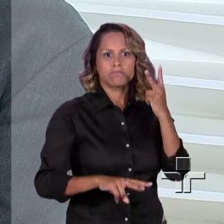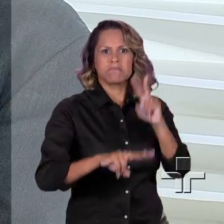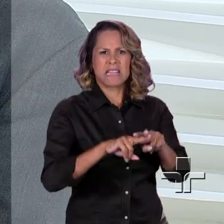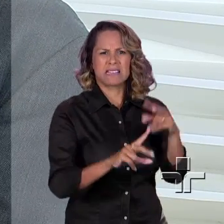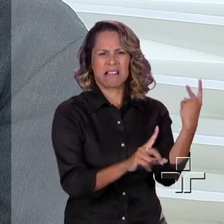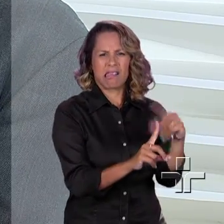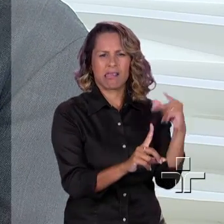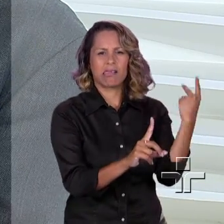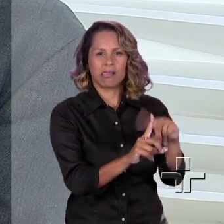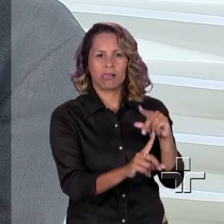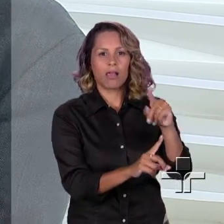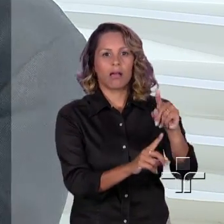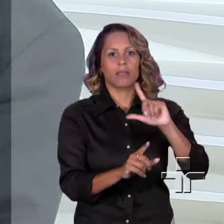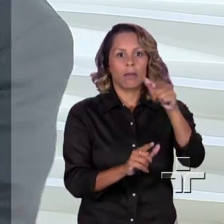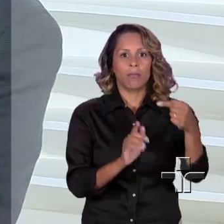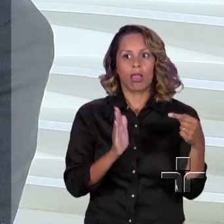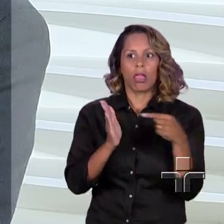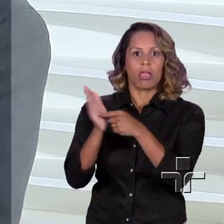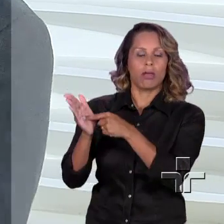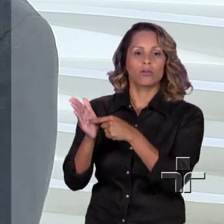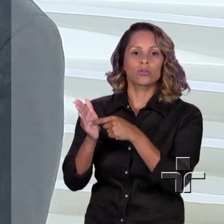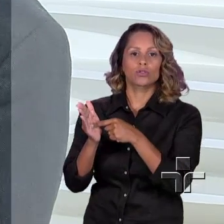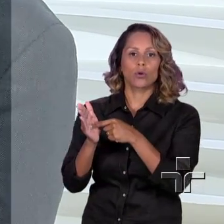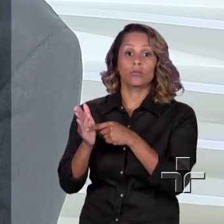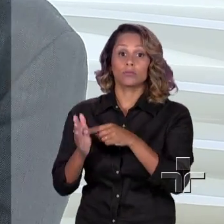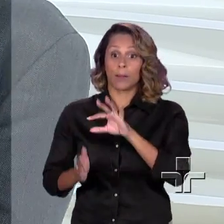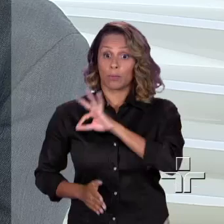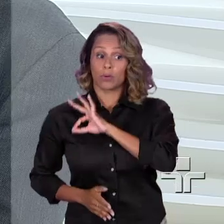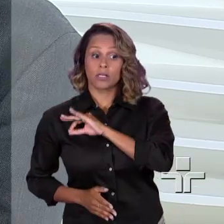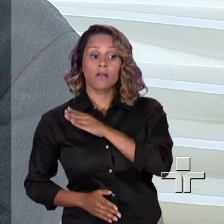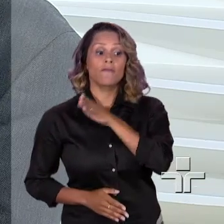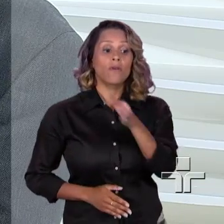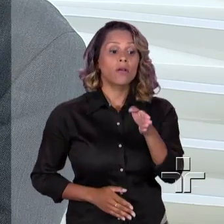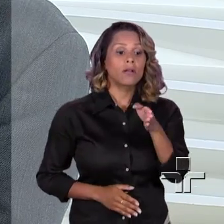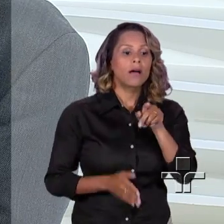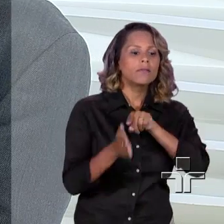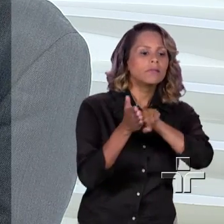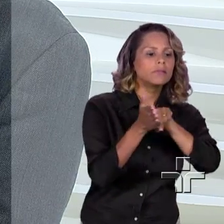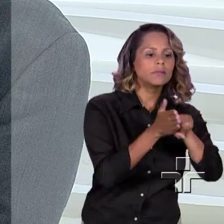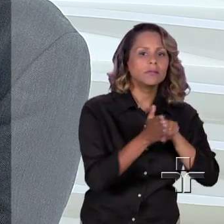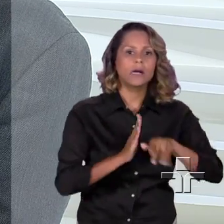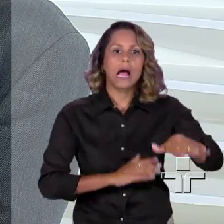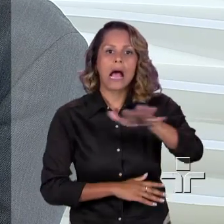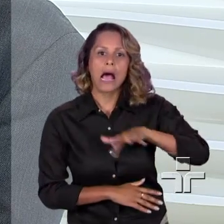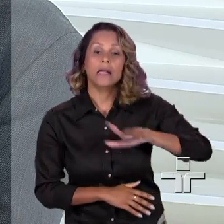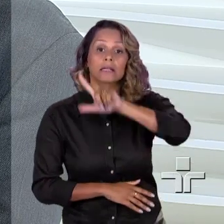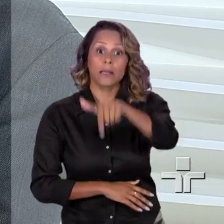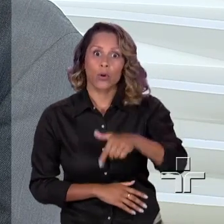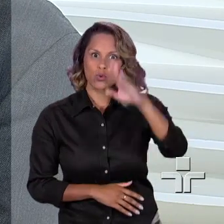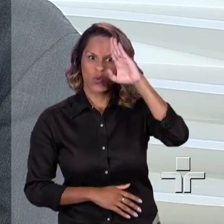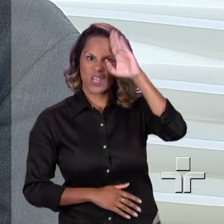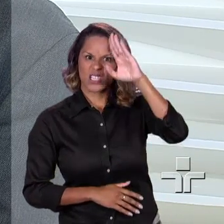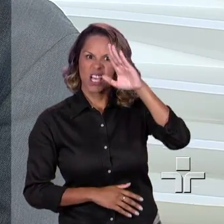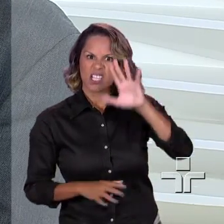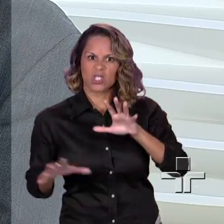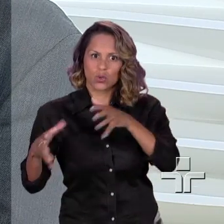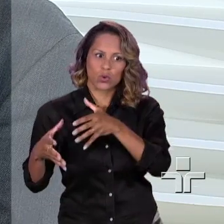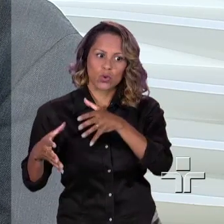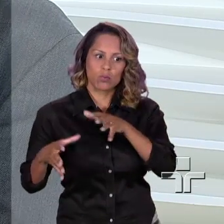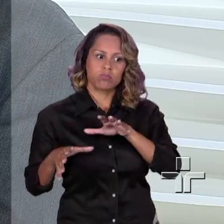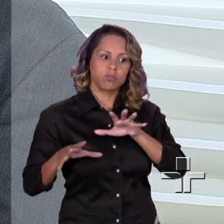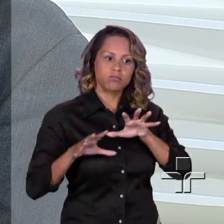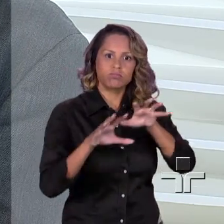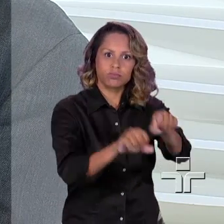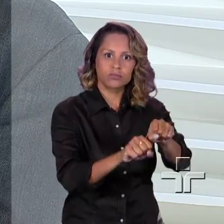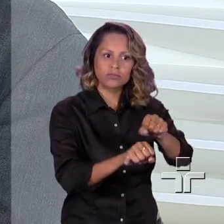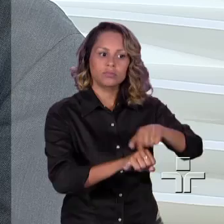informação. A polícia investigou a área e depois o segundo exército acercou essa zona